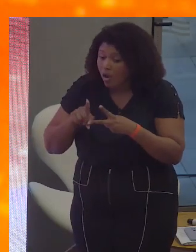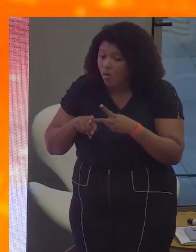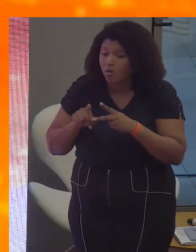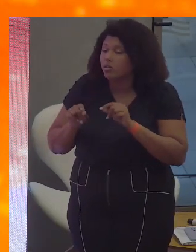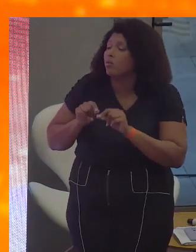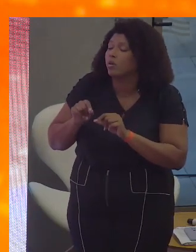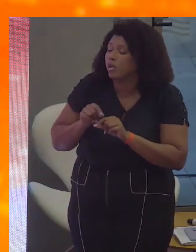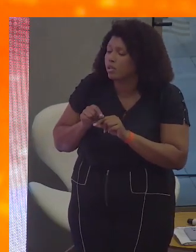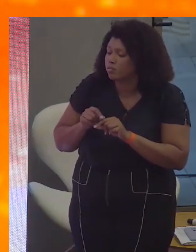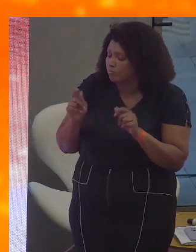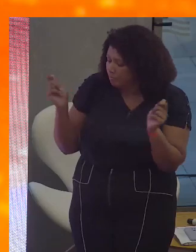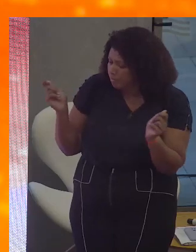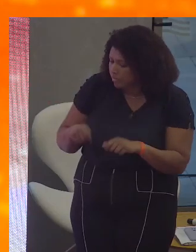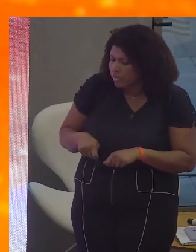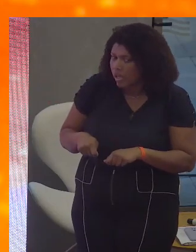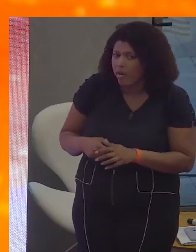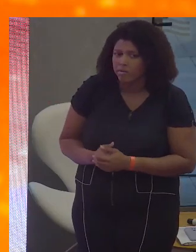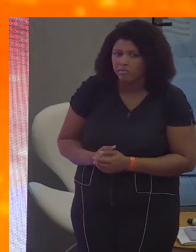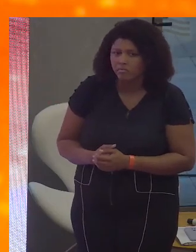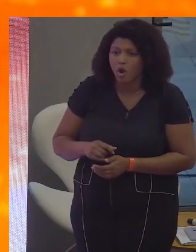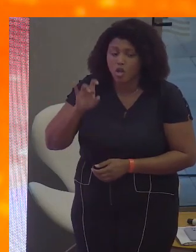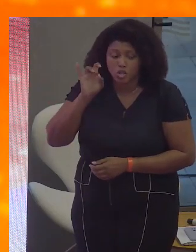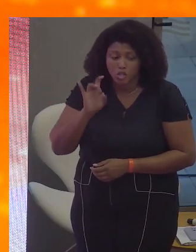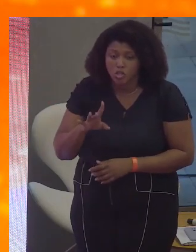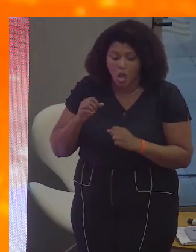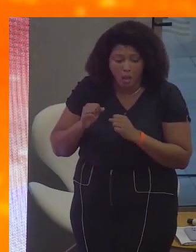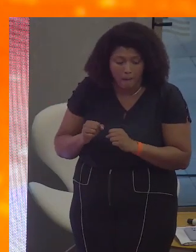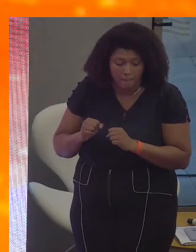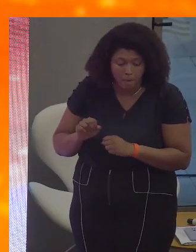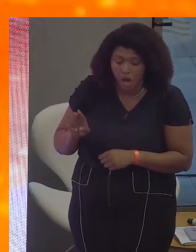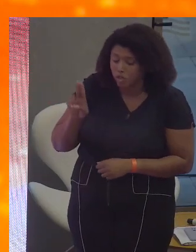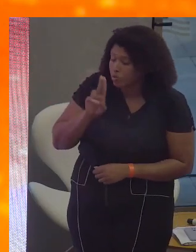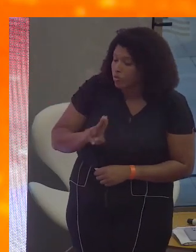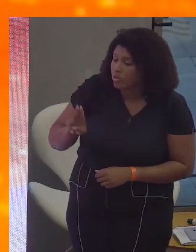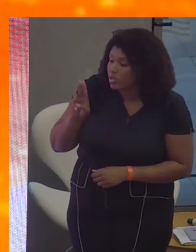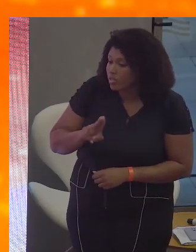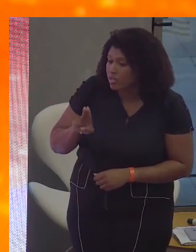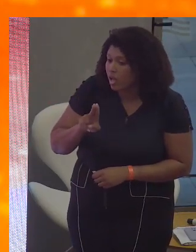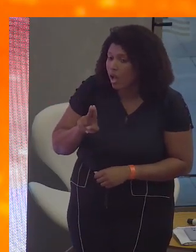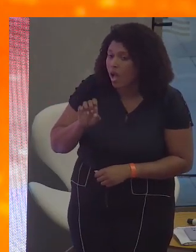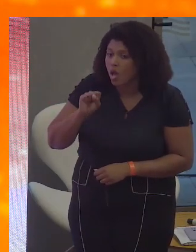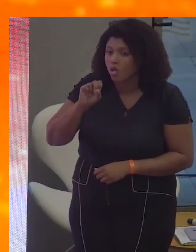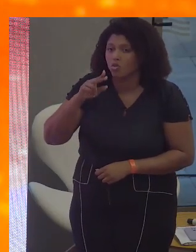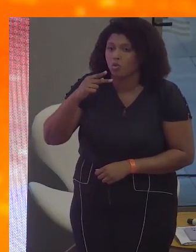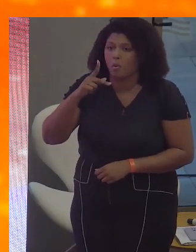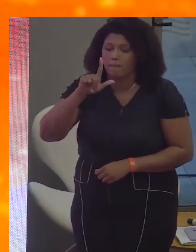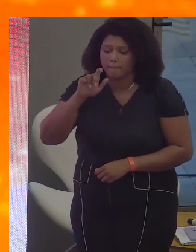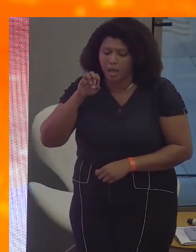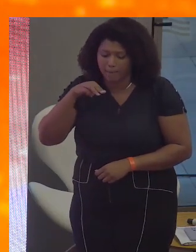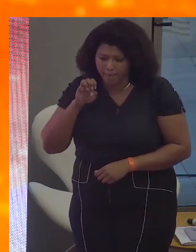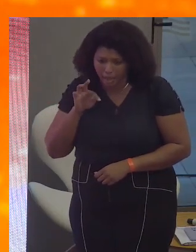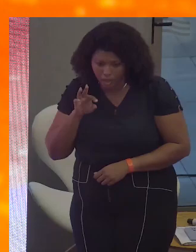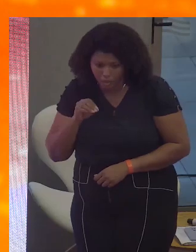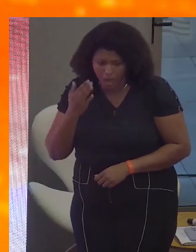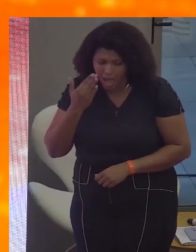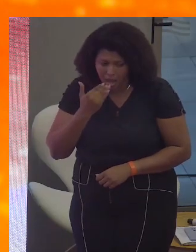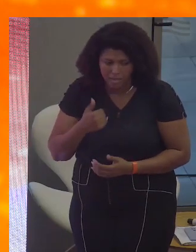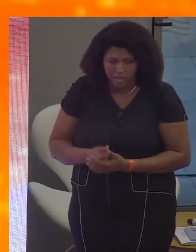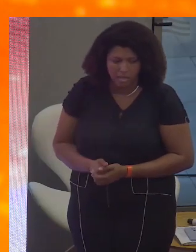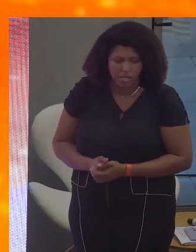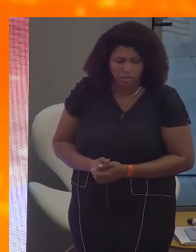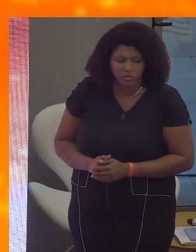outra possibilidade, é que só possam ser utilizados em suplementos alimentares, tá,